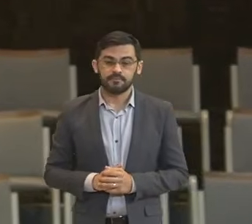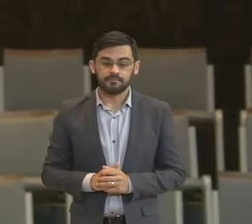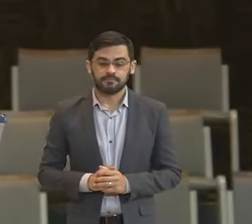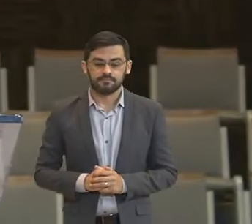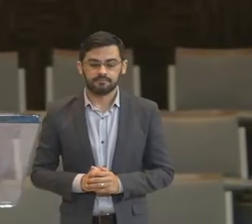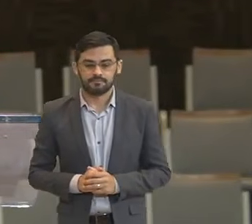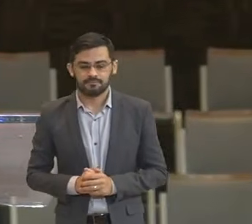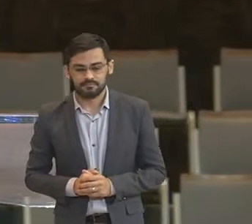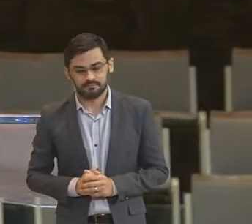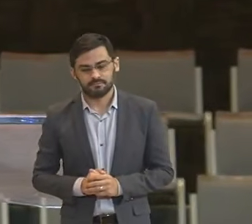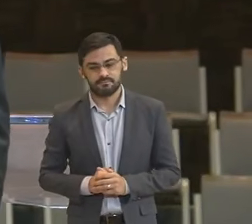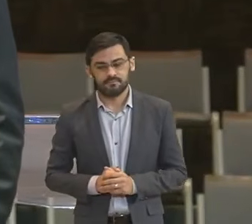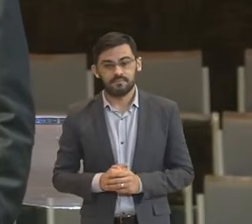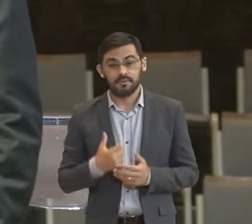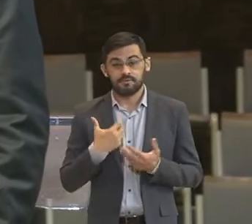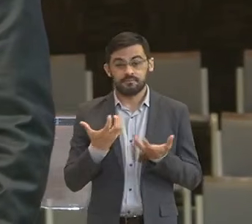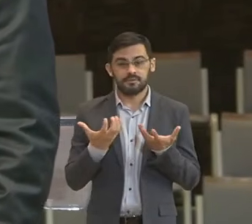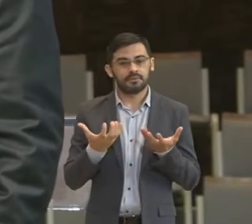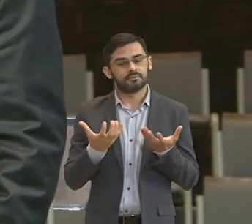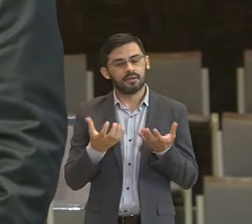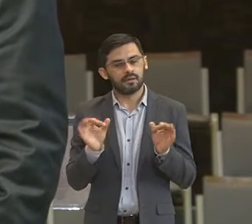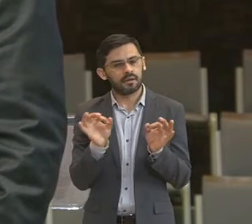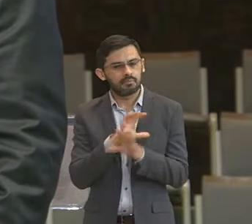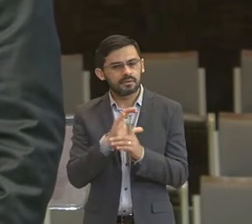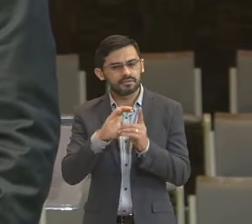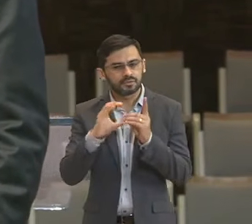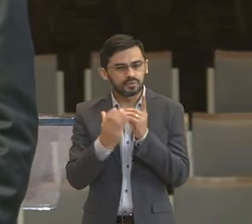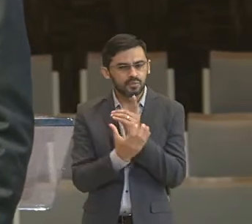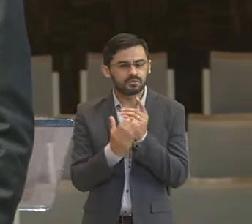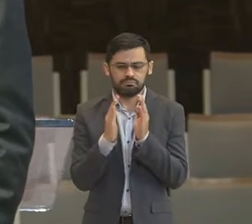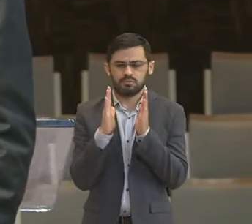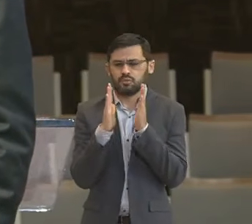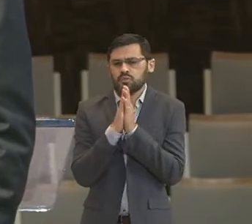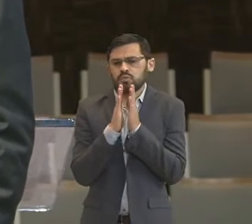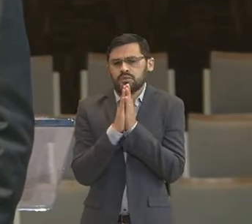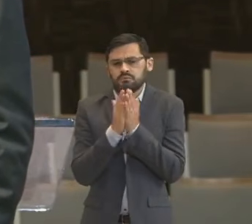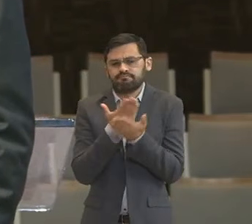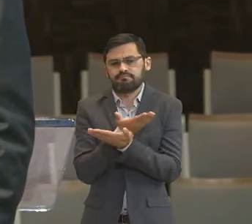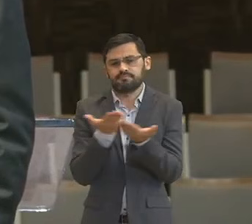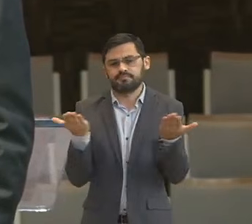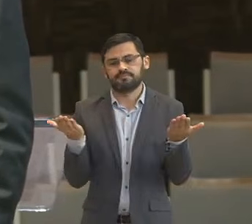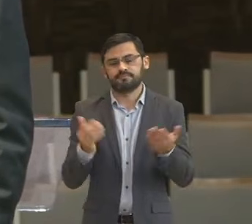perdoem. Mas eu queria encerrar esse culto orando com você.